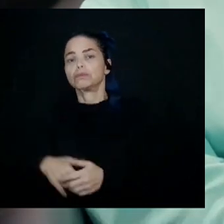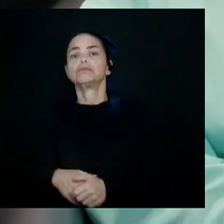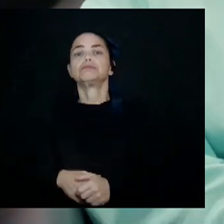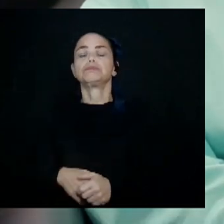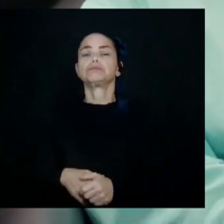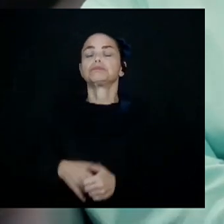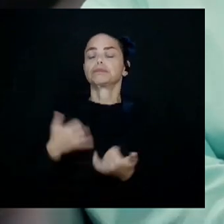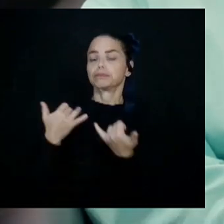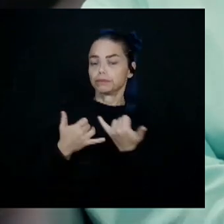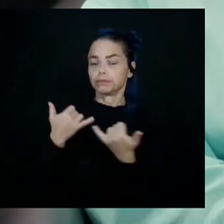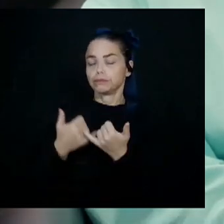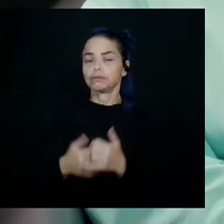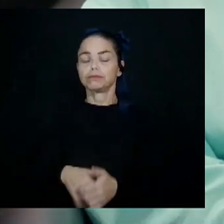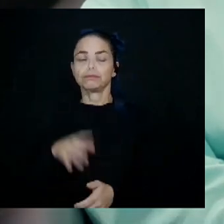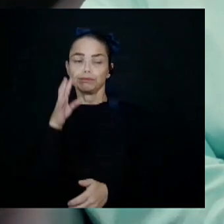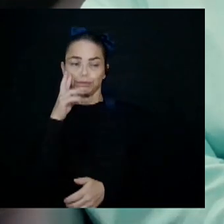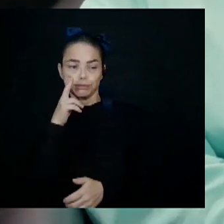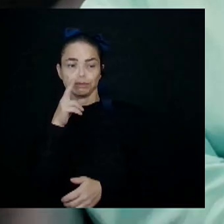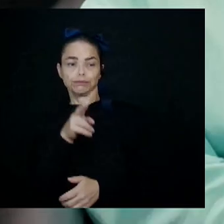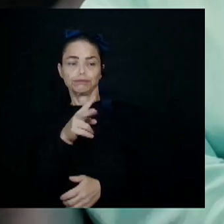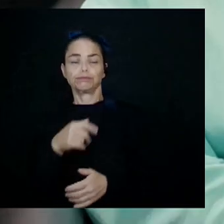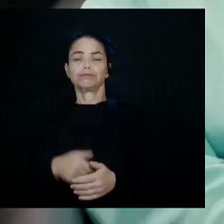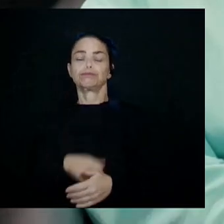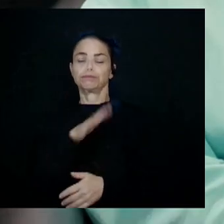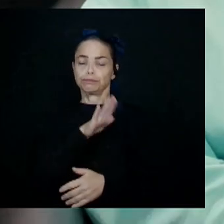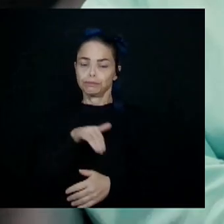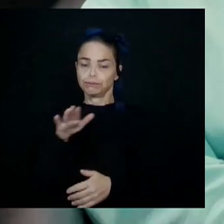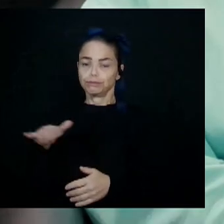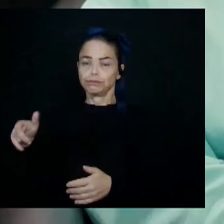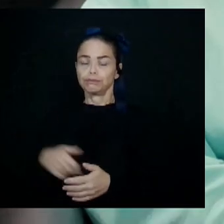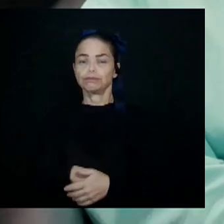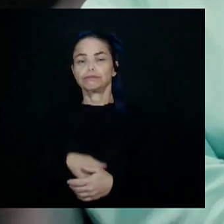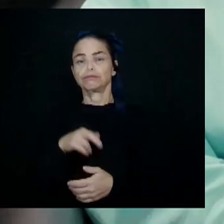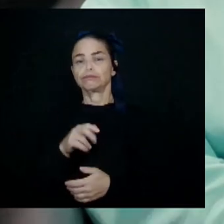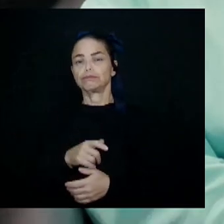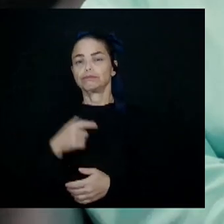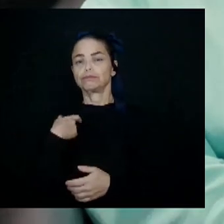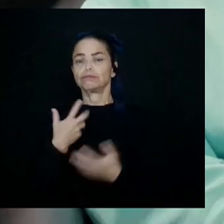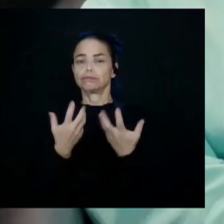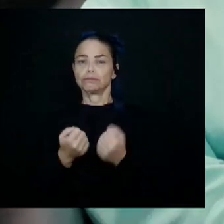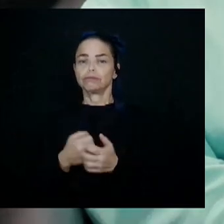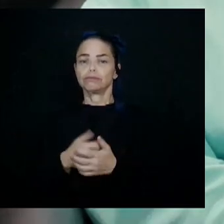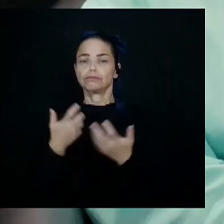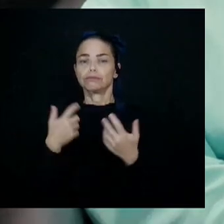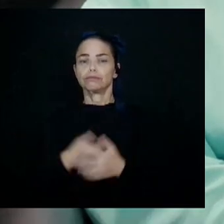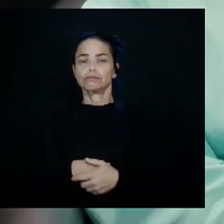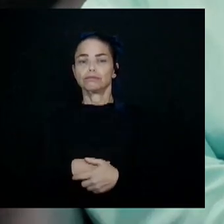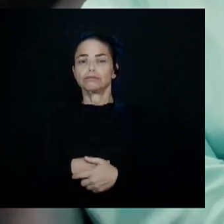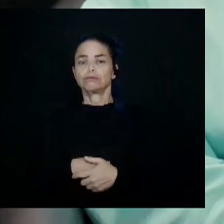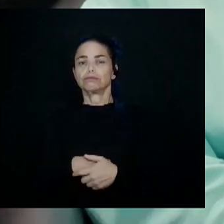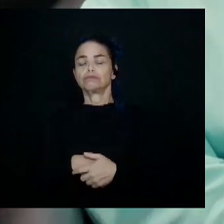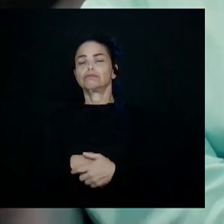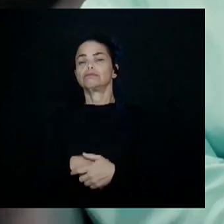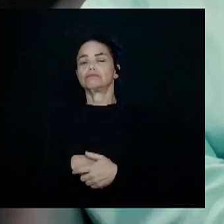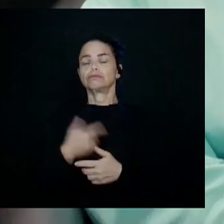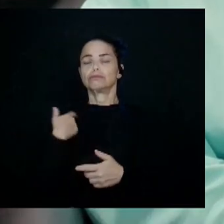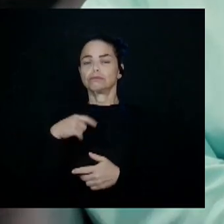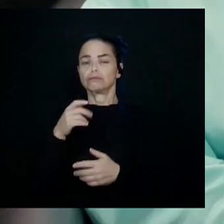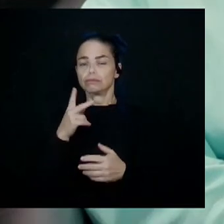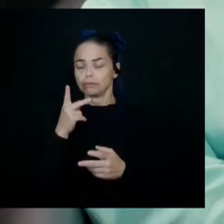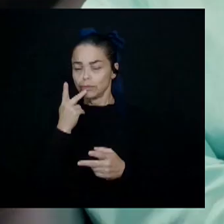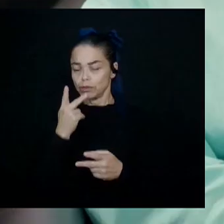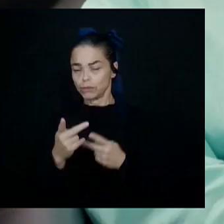observar essas crianças. E Rúbia, se você me permitir, eu queria dar uma entrada no que você está falando, e